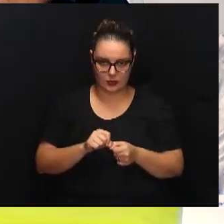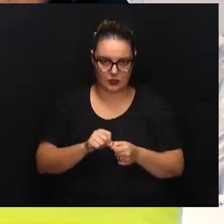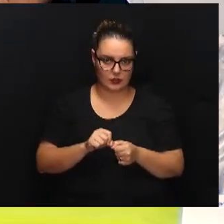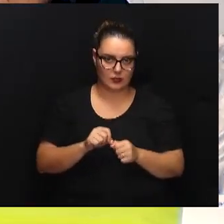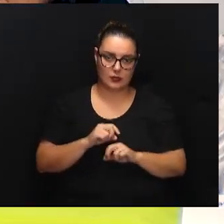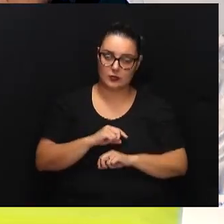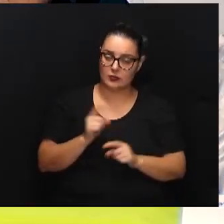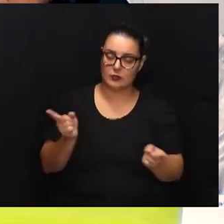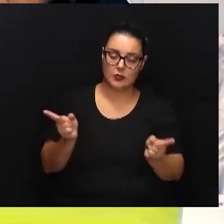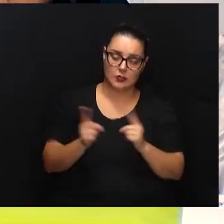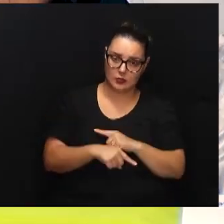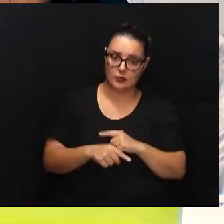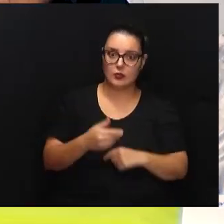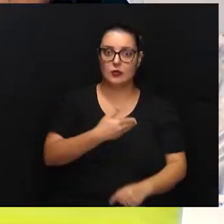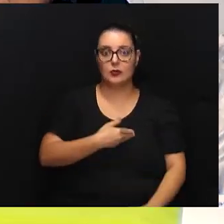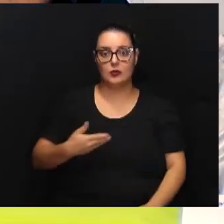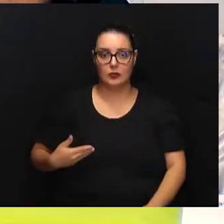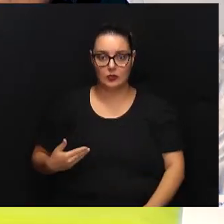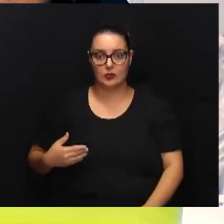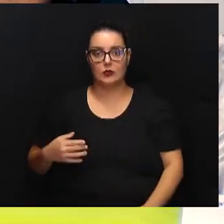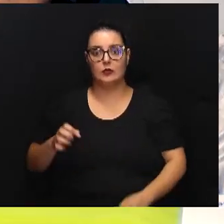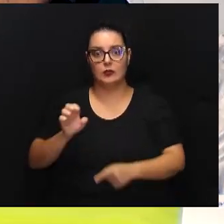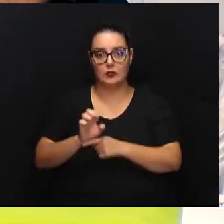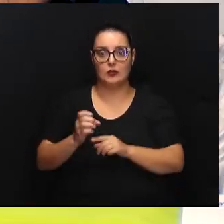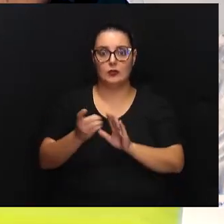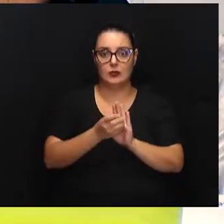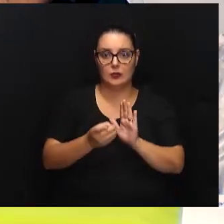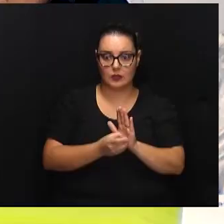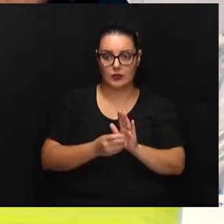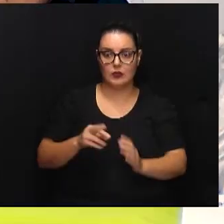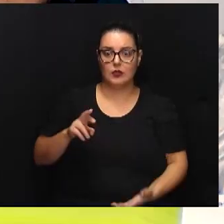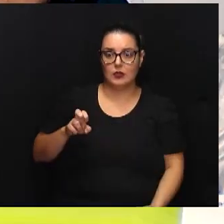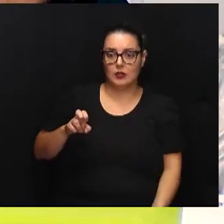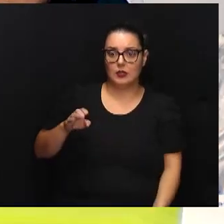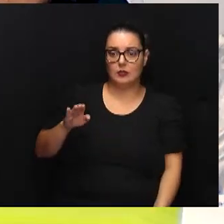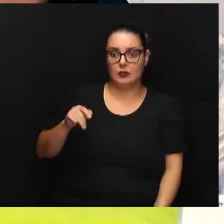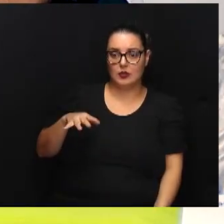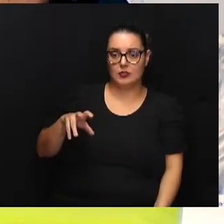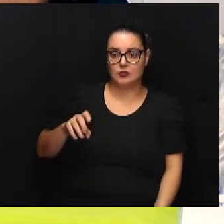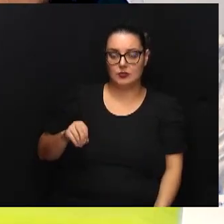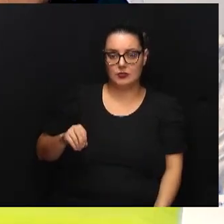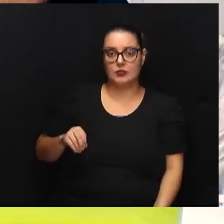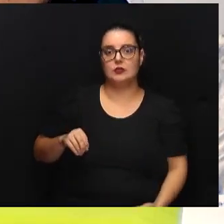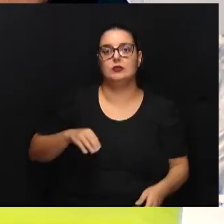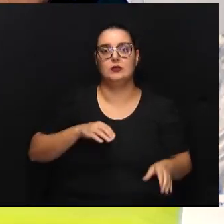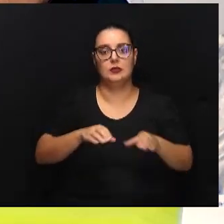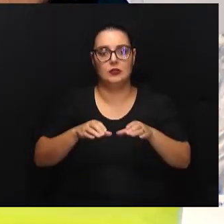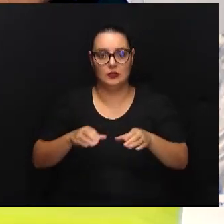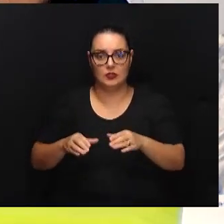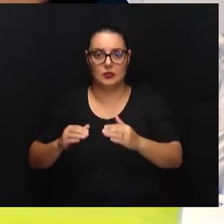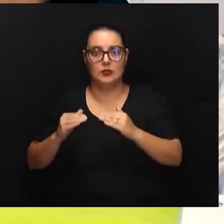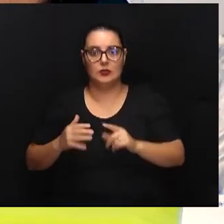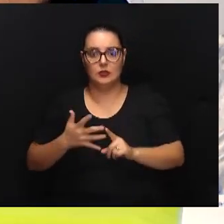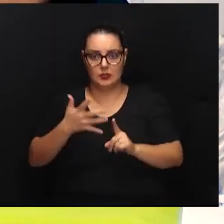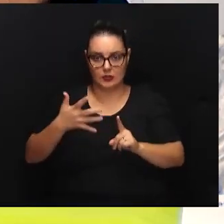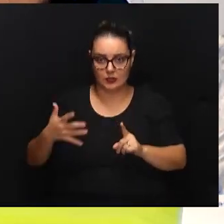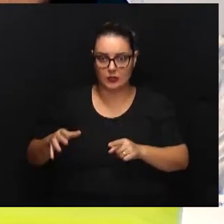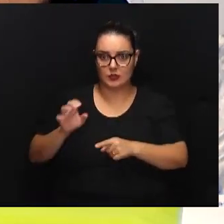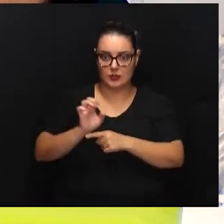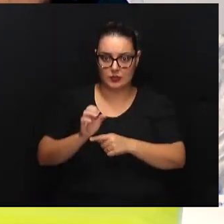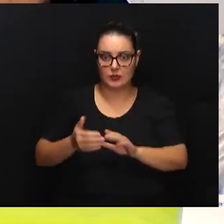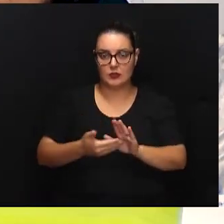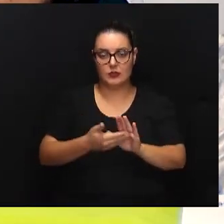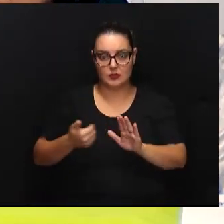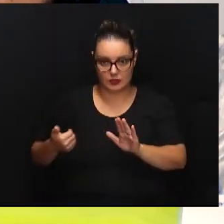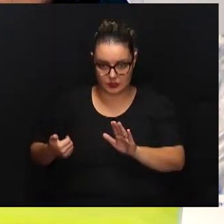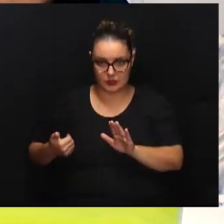agora rebaixando a coordenação, a coordenadoria de LGBTs do estado, retirando o status de coordenadoria desse espaço